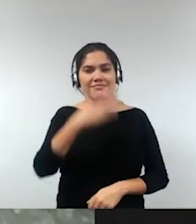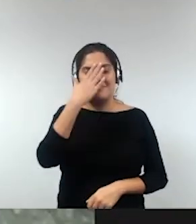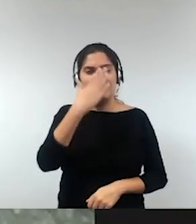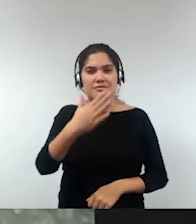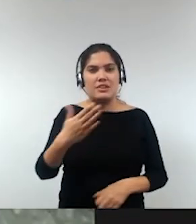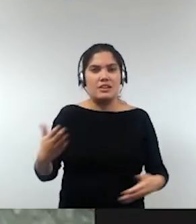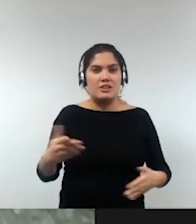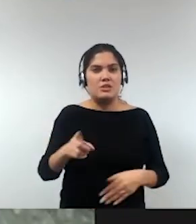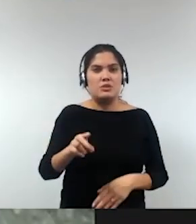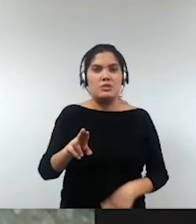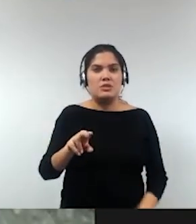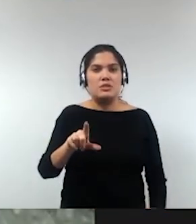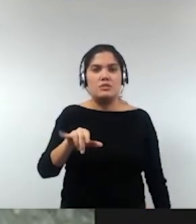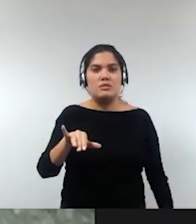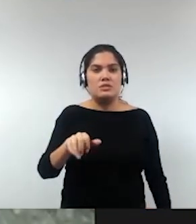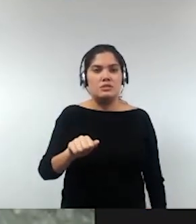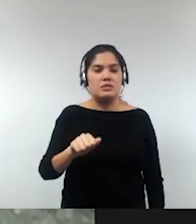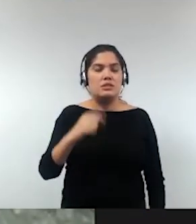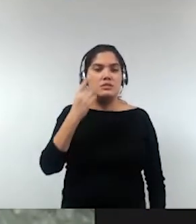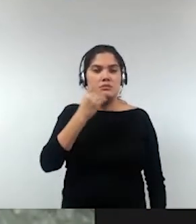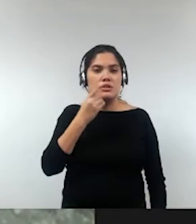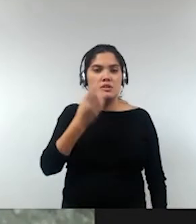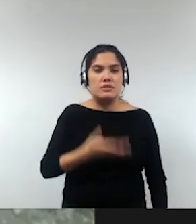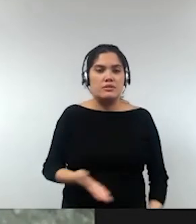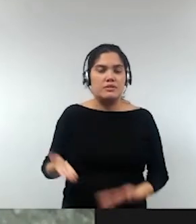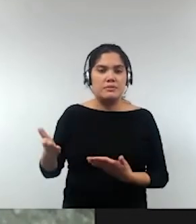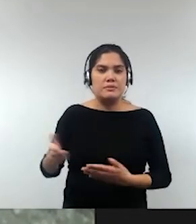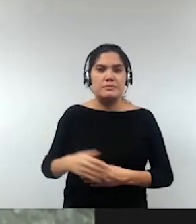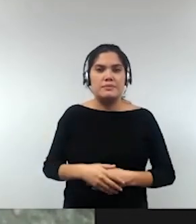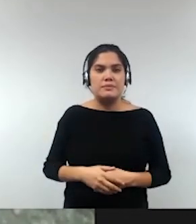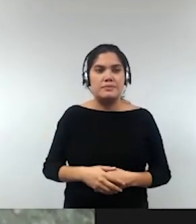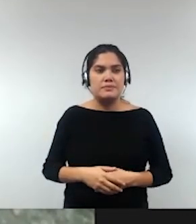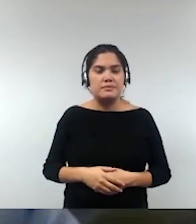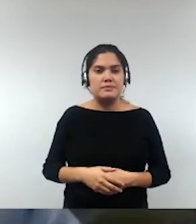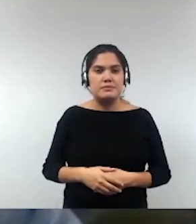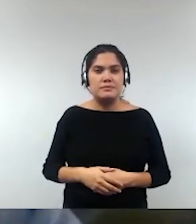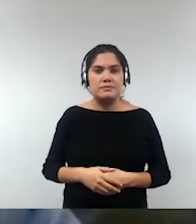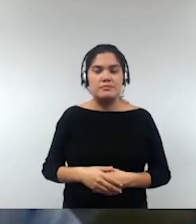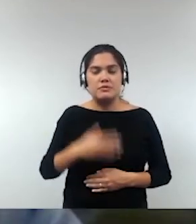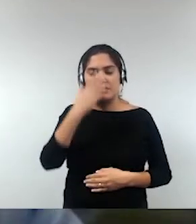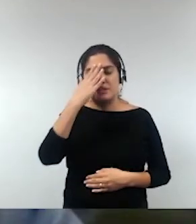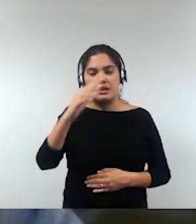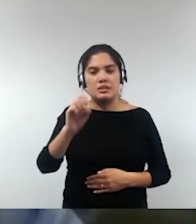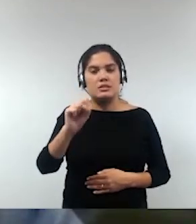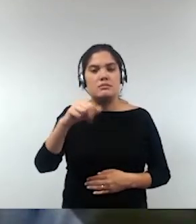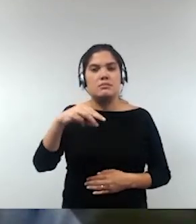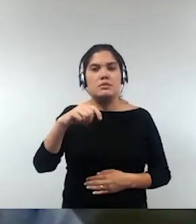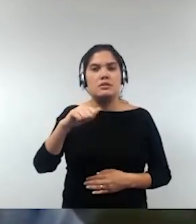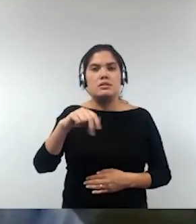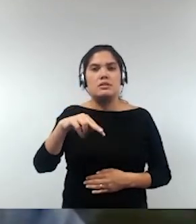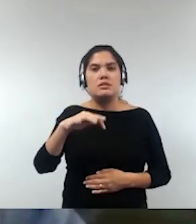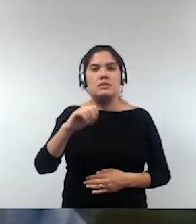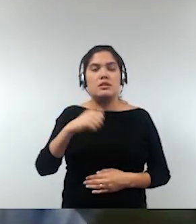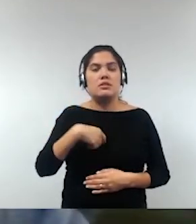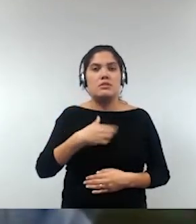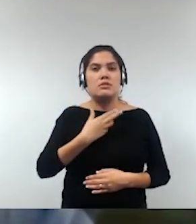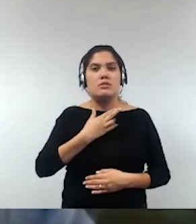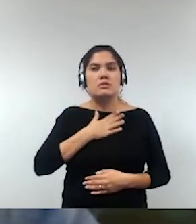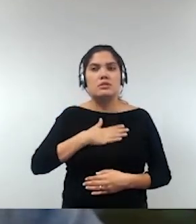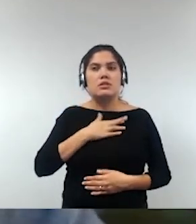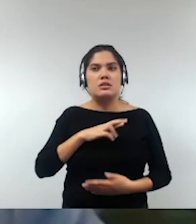Obrigada, doutora Lúcia. Desembargador, está com a palavra. Obrigado, Samanta. Não, eu queria